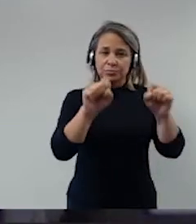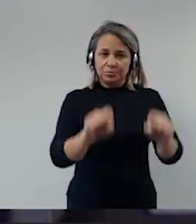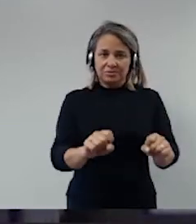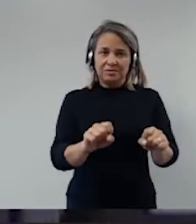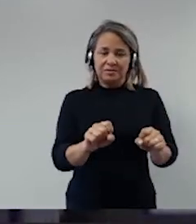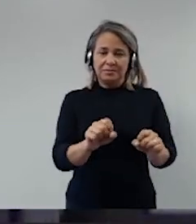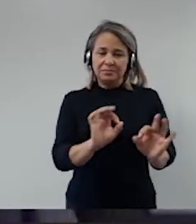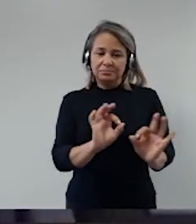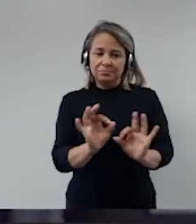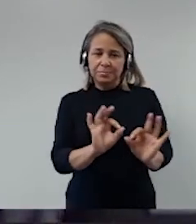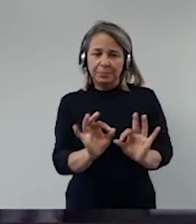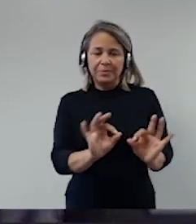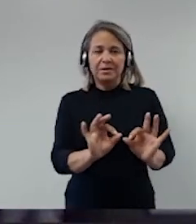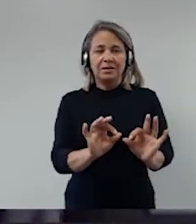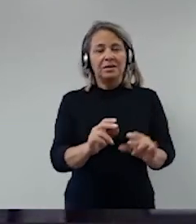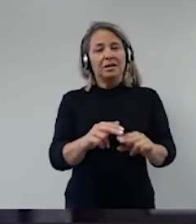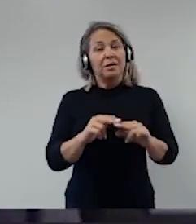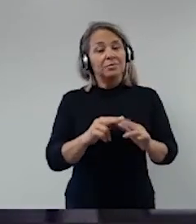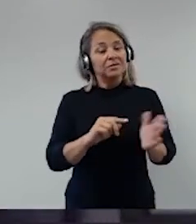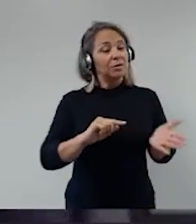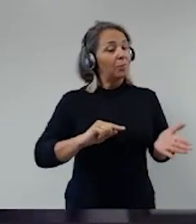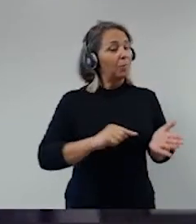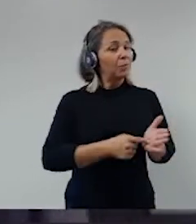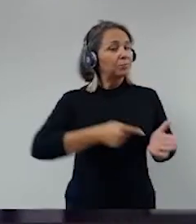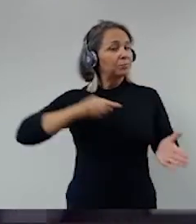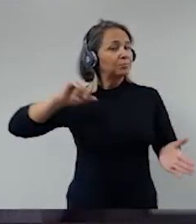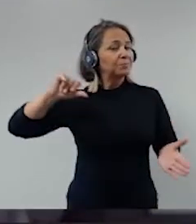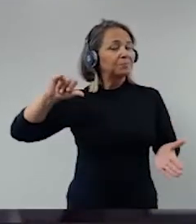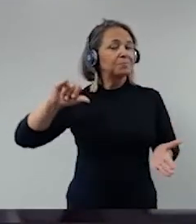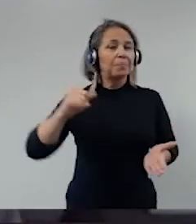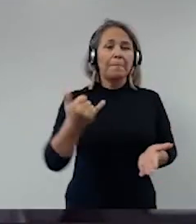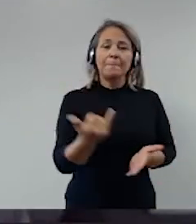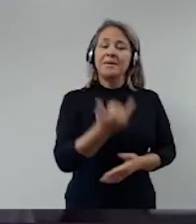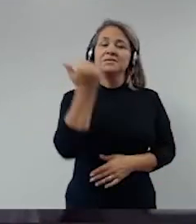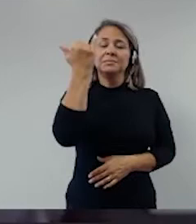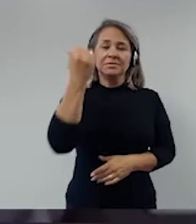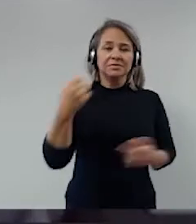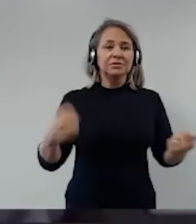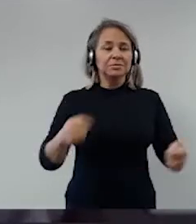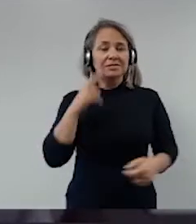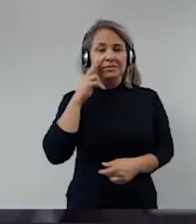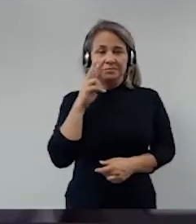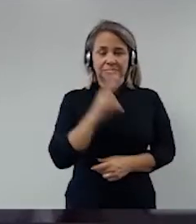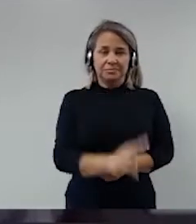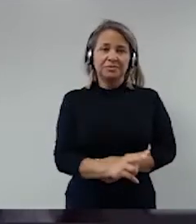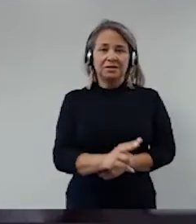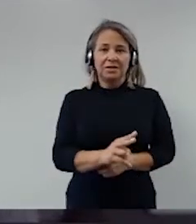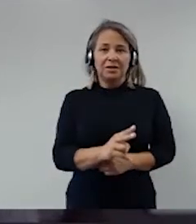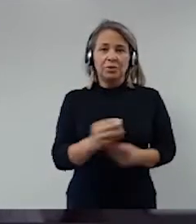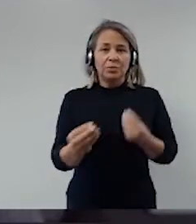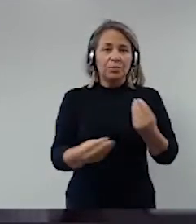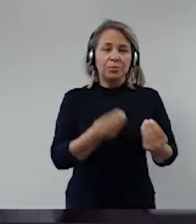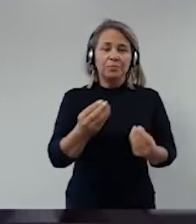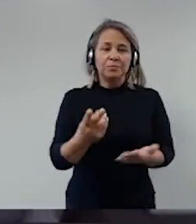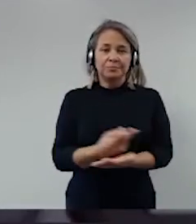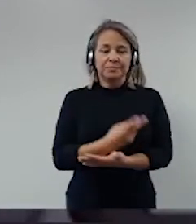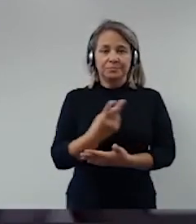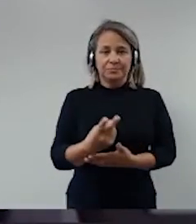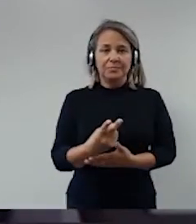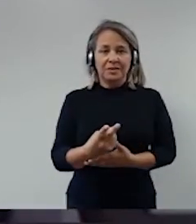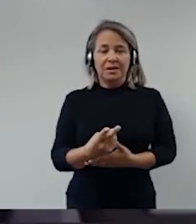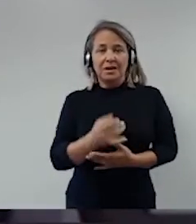Então, esse é o ponto, é o marco central que nós temos que olhar, essa imprescindibilidade, ou seja,